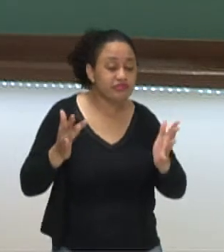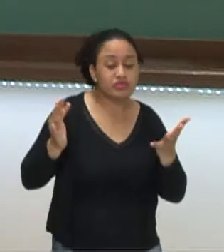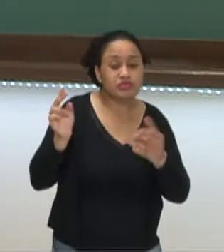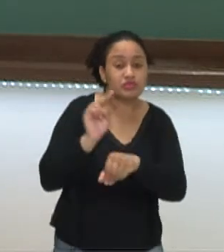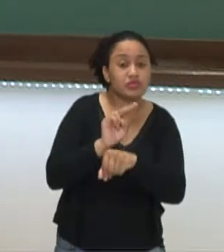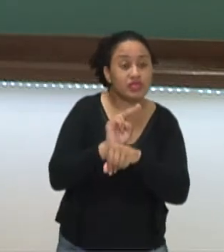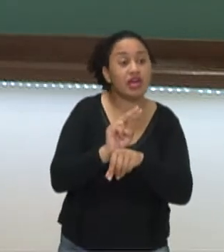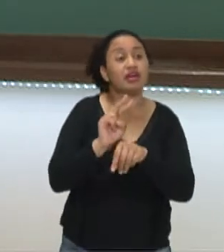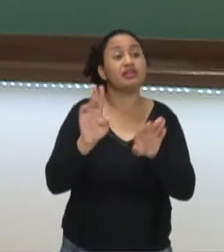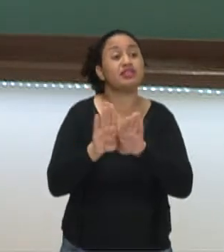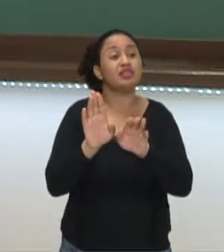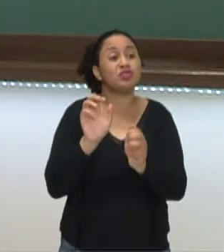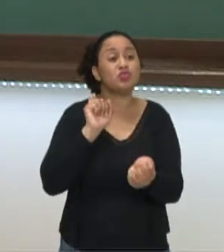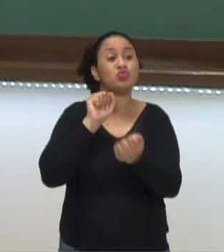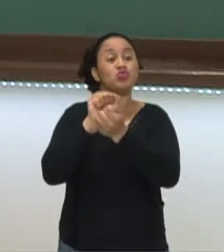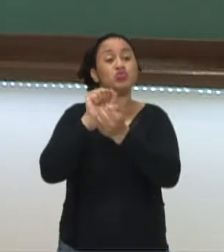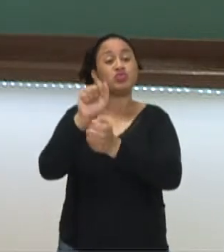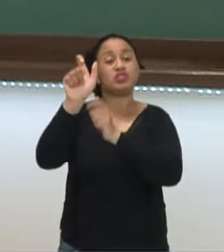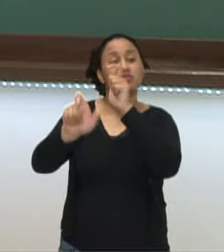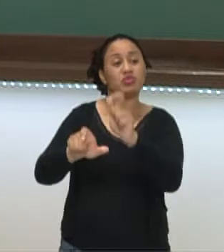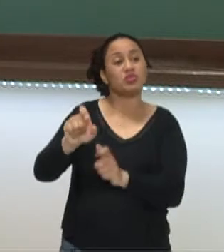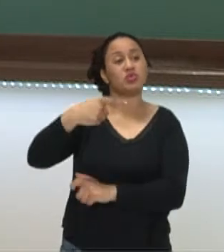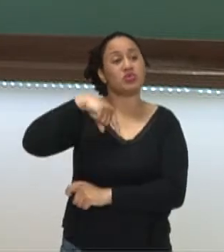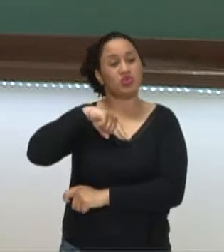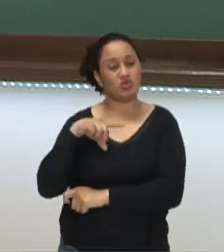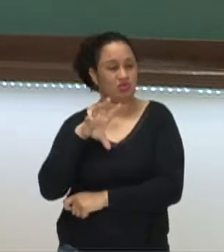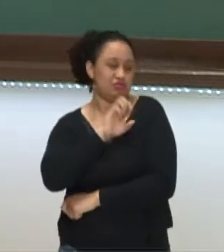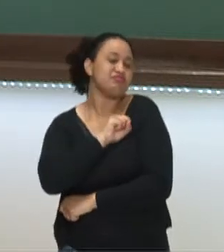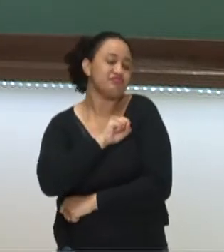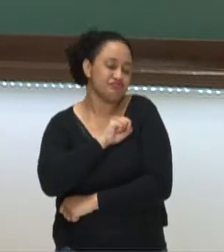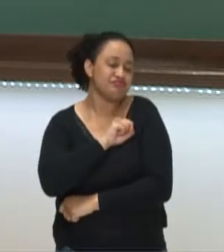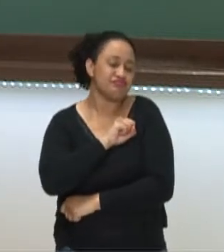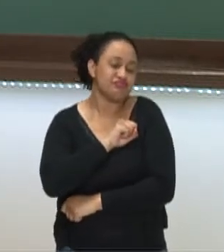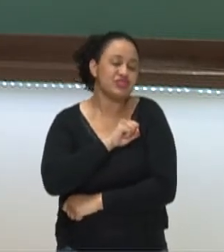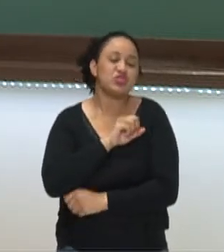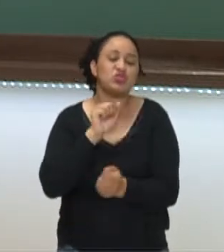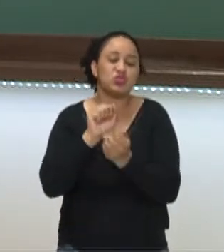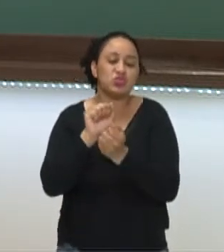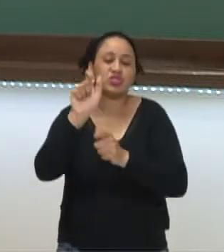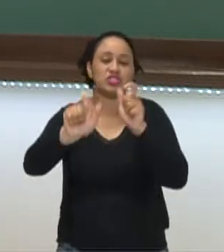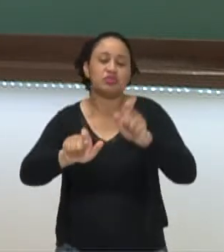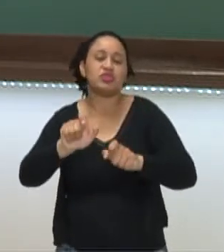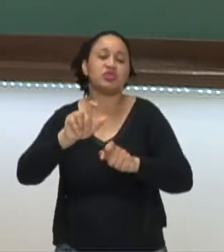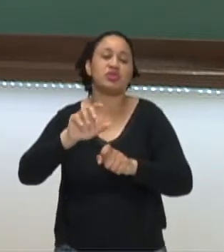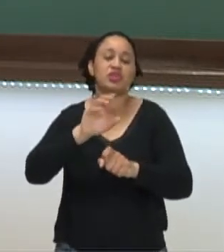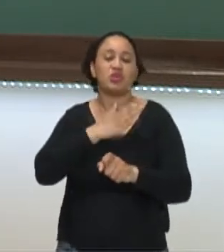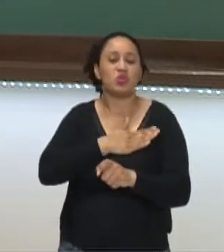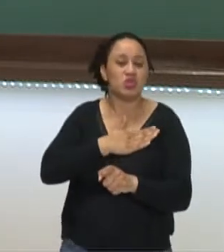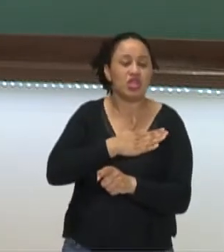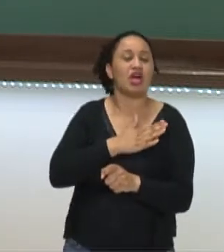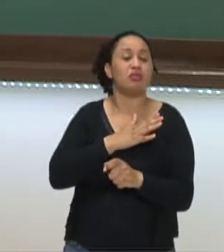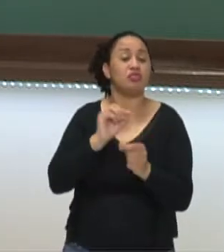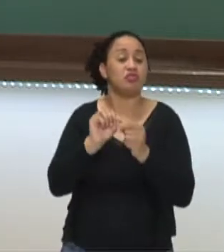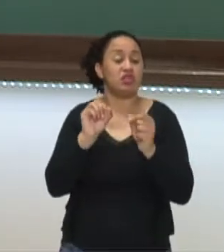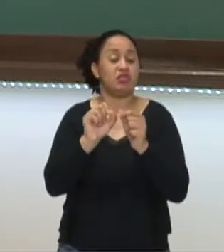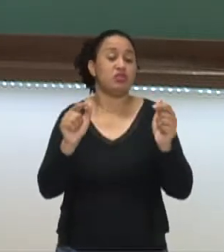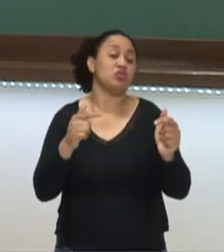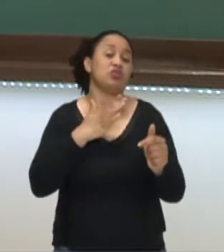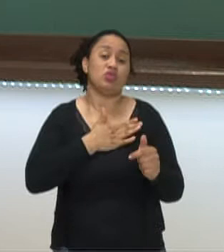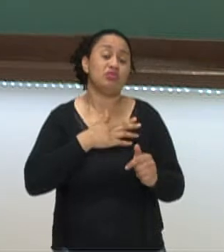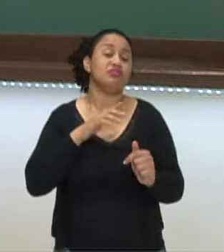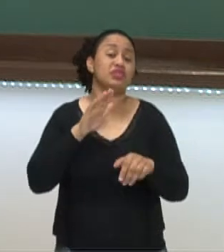nós amamos. Esse tempo perto das pessoas que nós gostamos e fazendo as coisas que nós gostamos, esse tempo